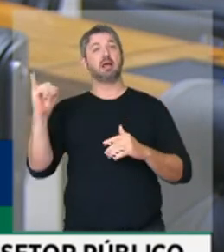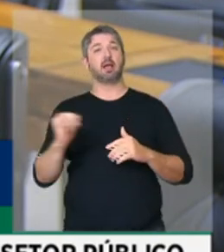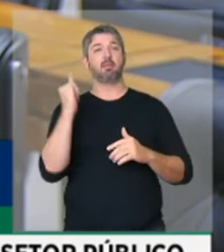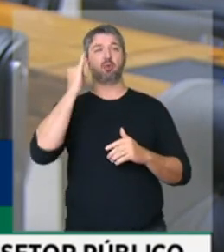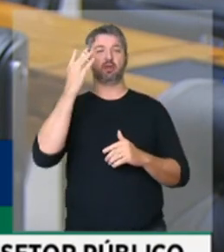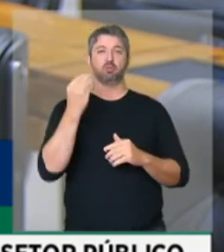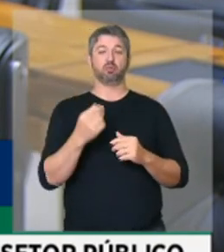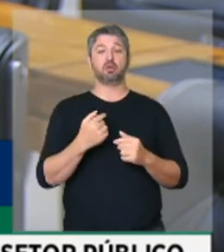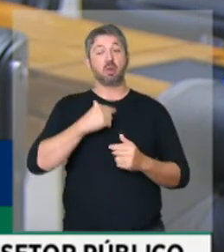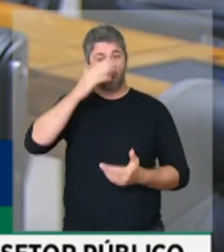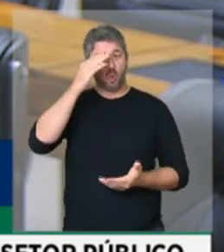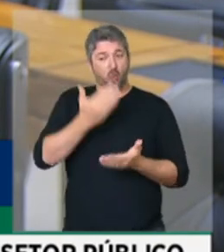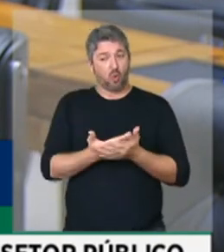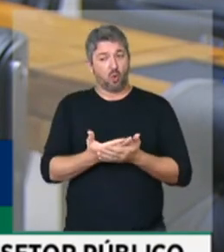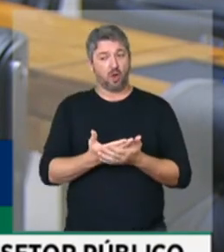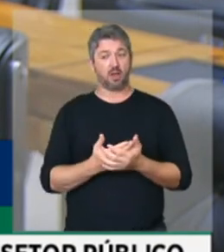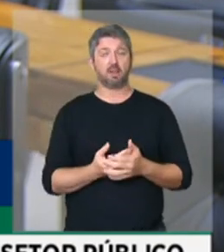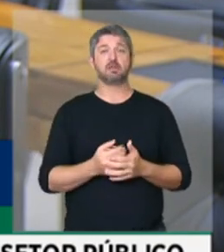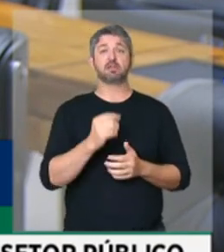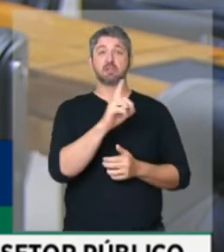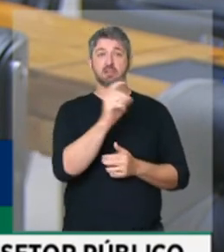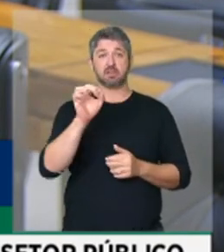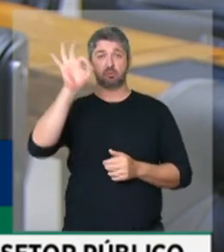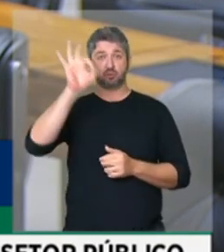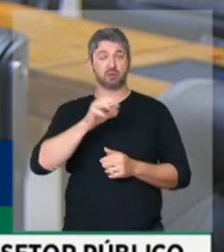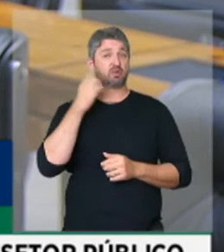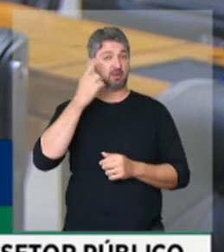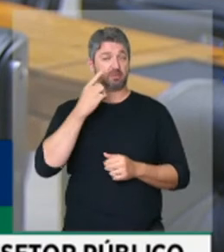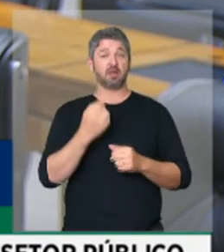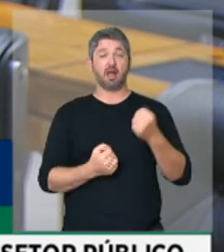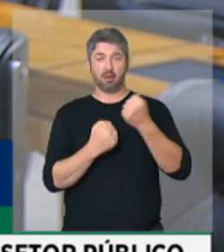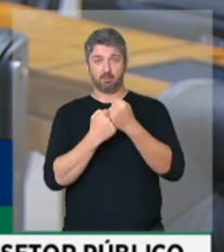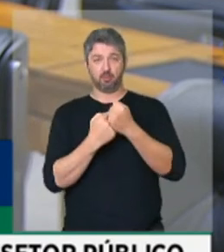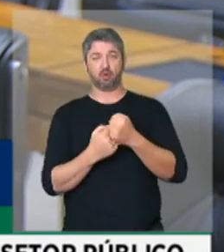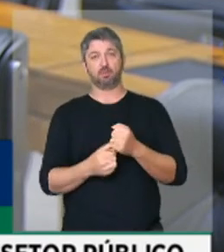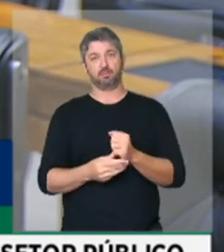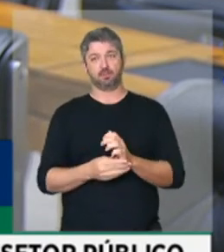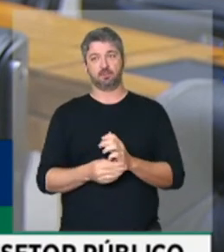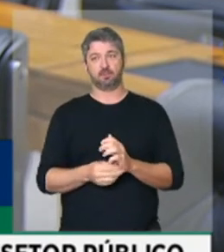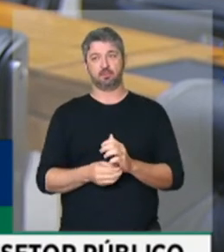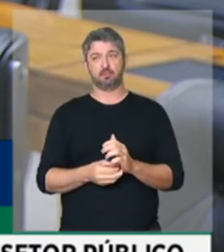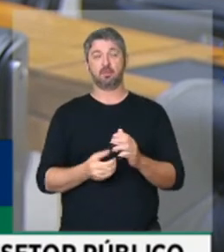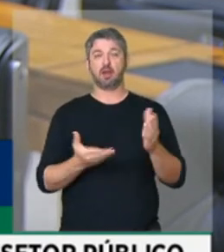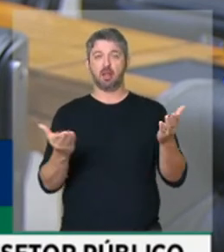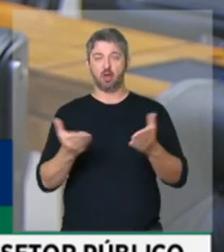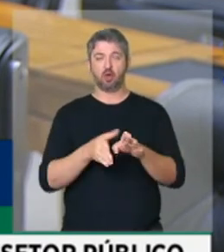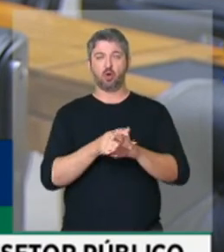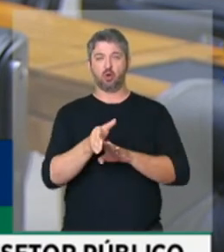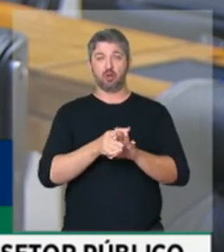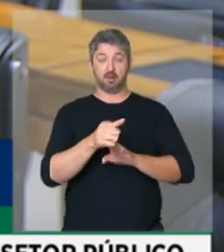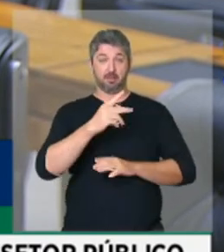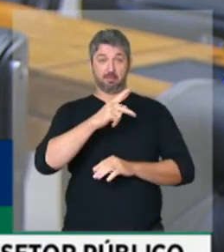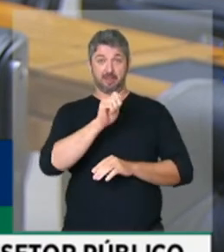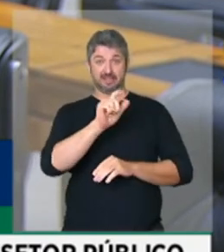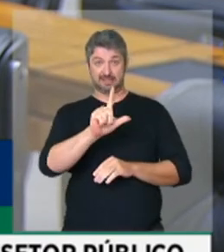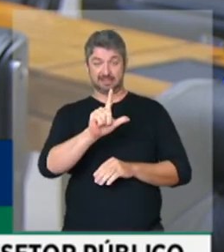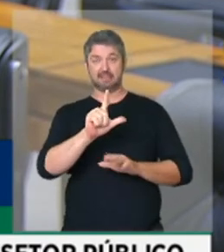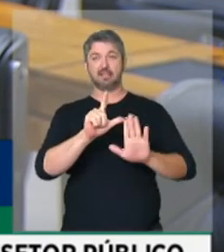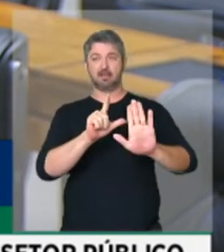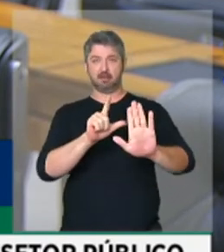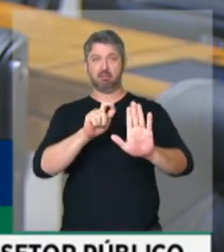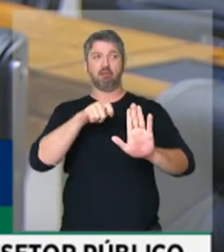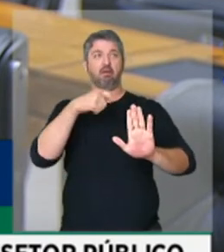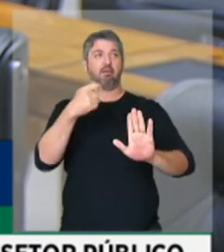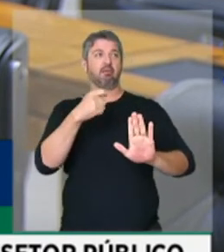Eu creio que é uma unanimidade entre todos. Eu oriento pelo PSL, ressalvado aqueles que